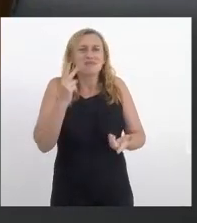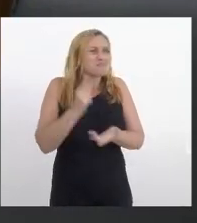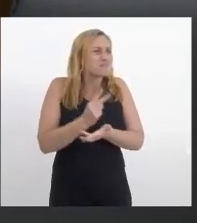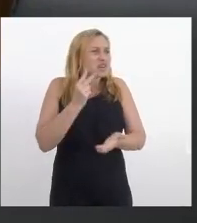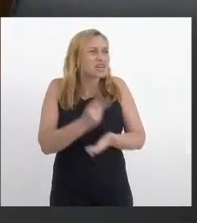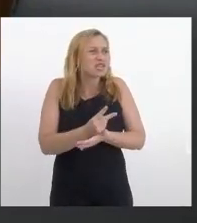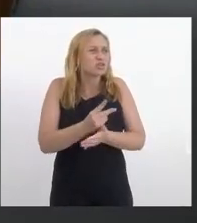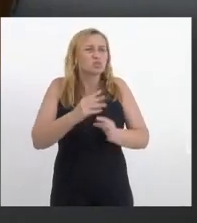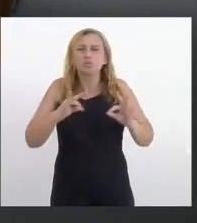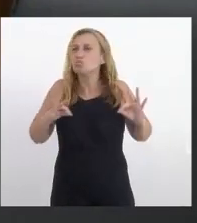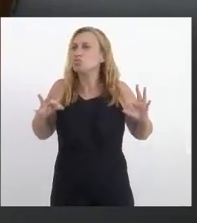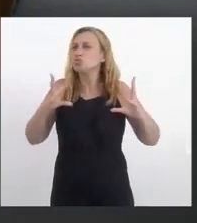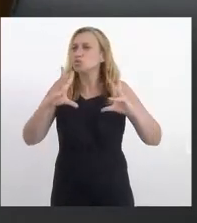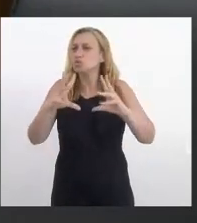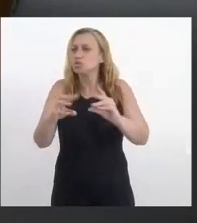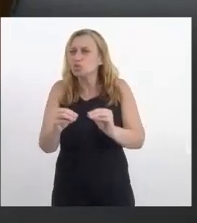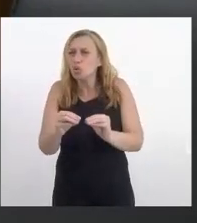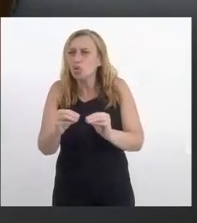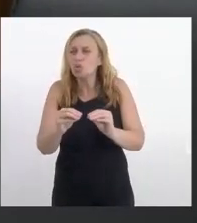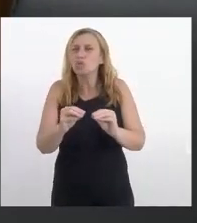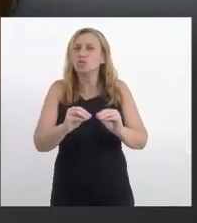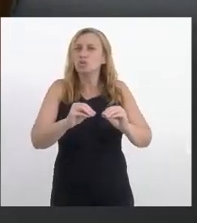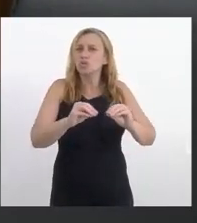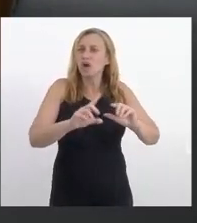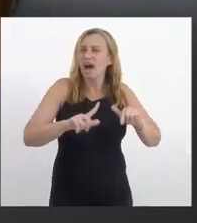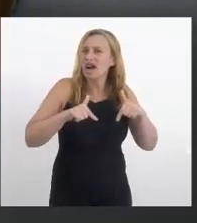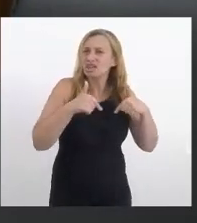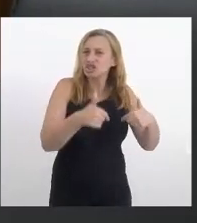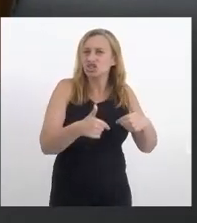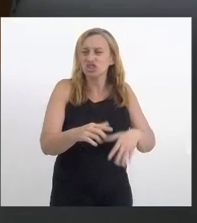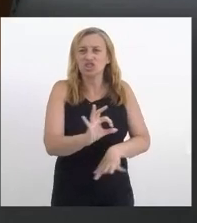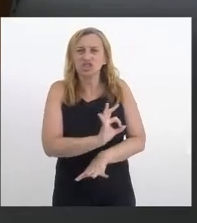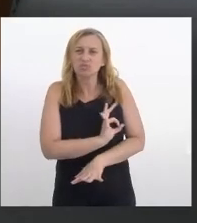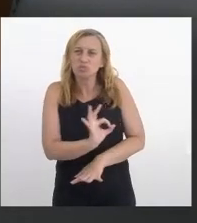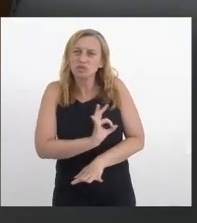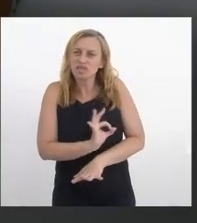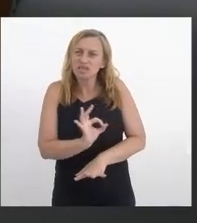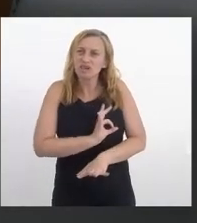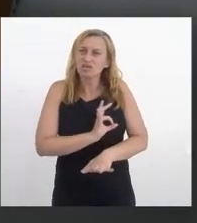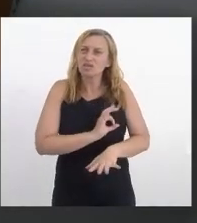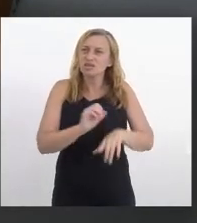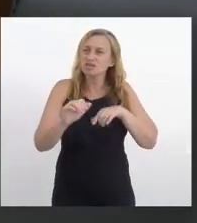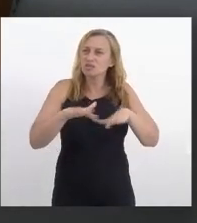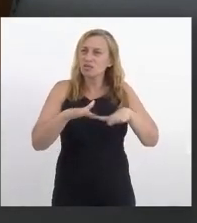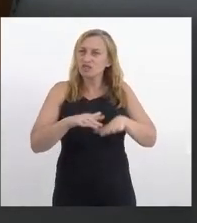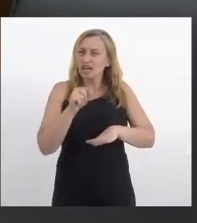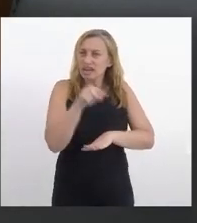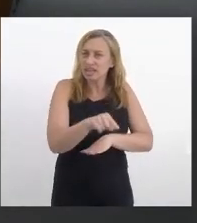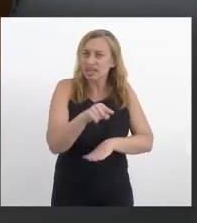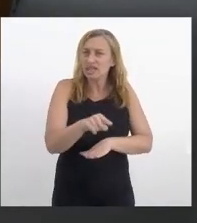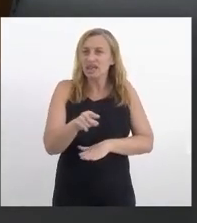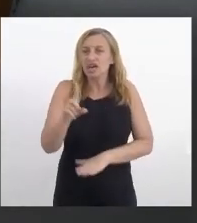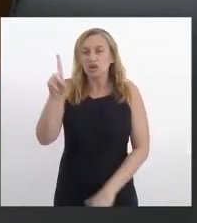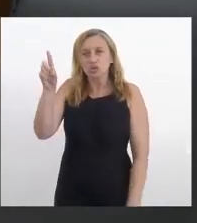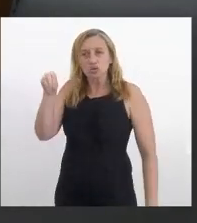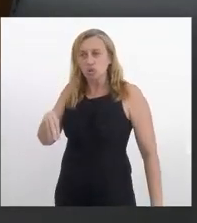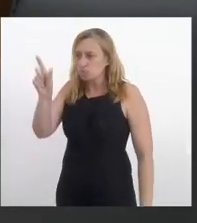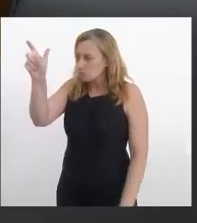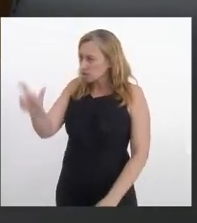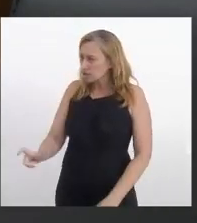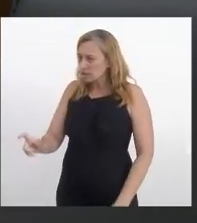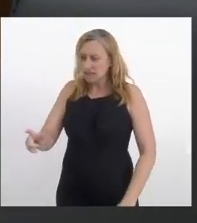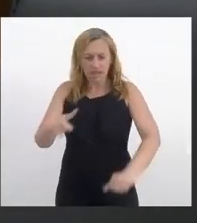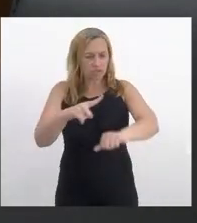toda atividade policial ali desenvolvida, a figura de Dom Agani, naquele